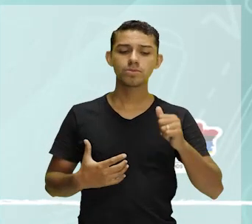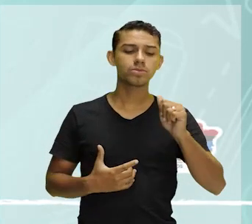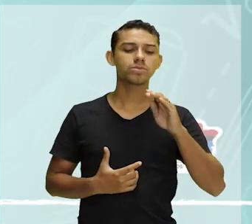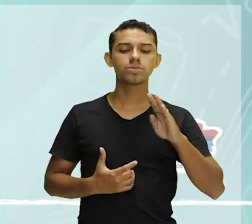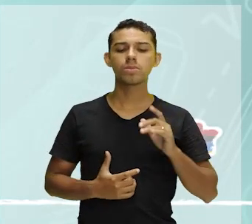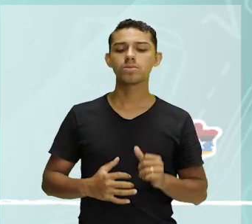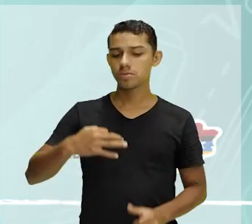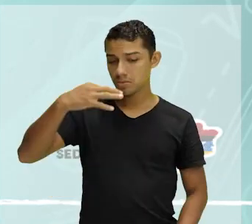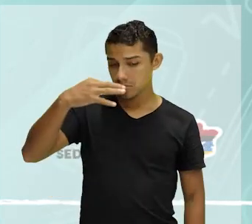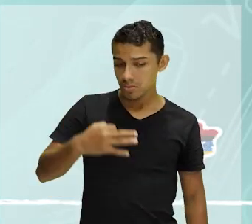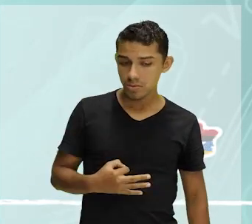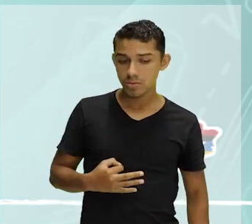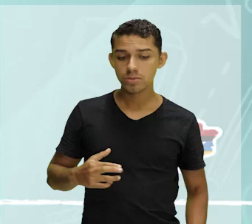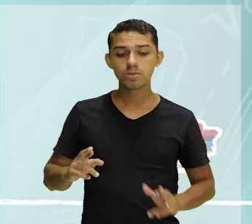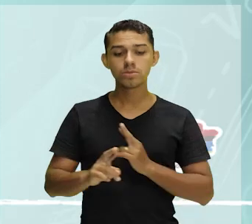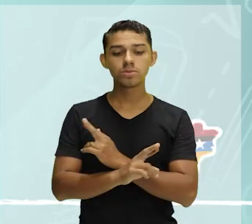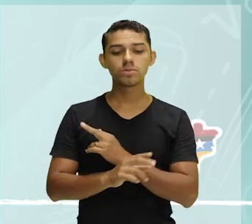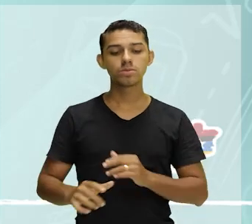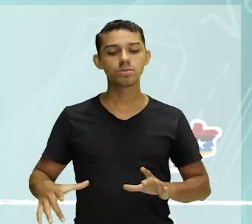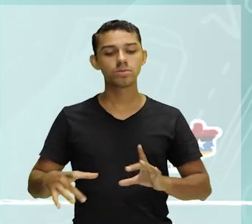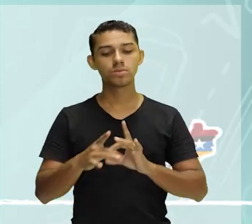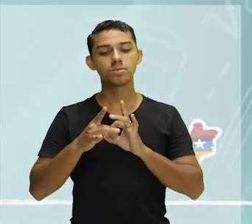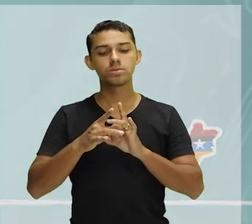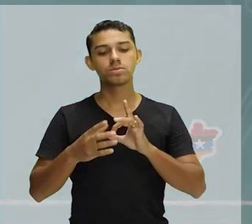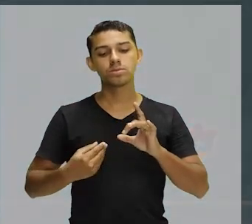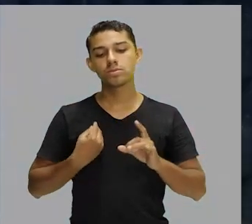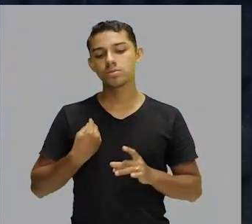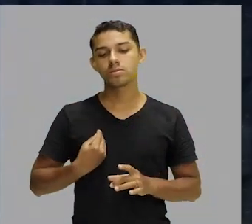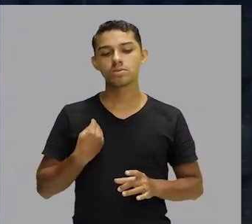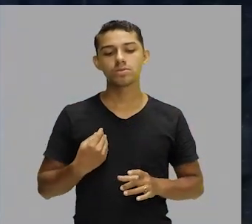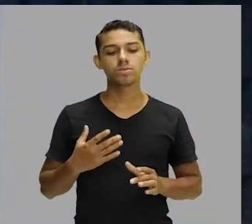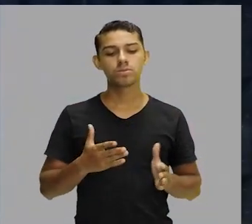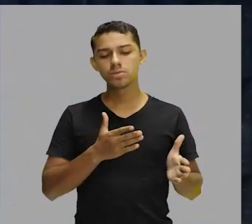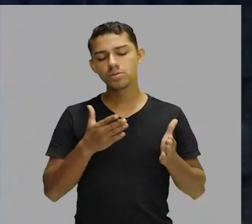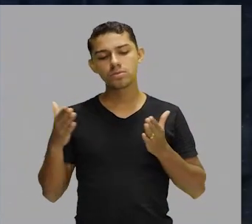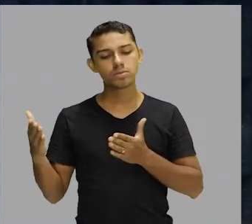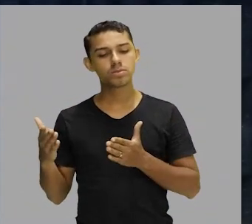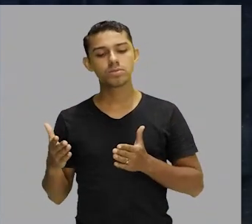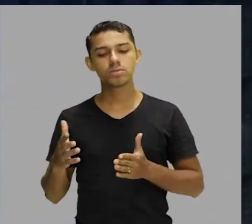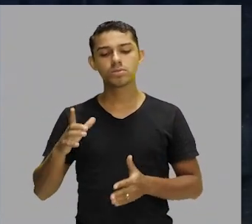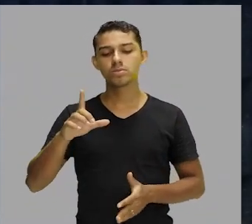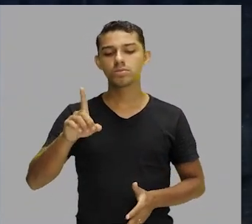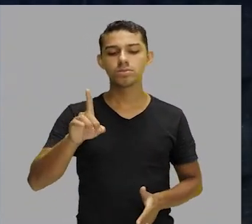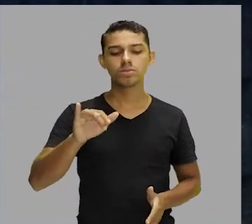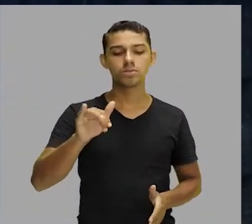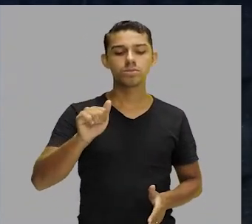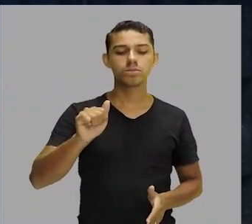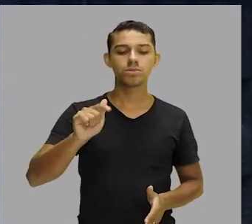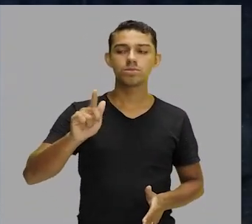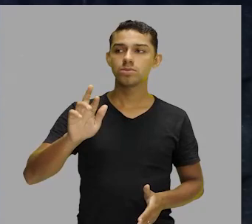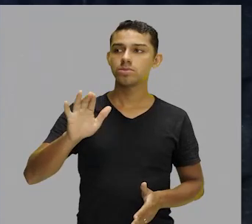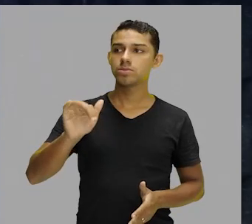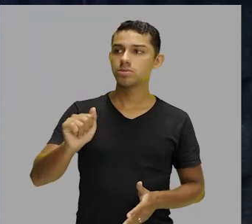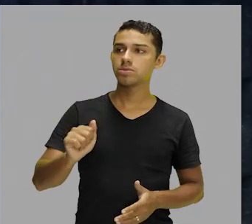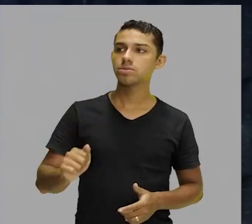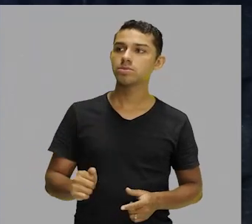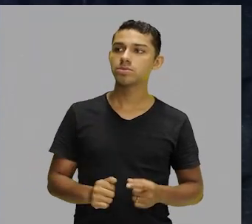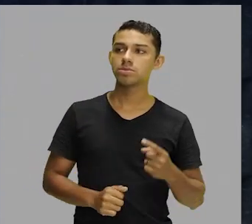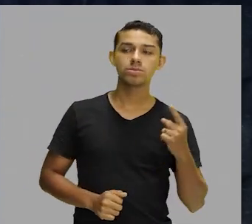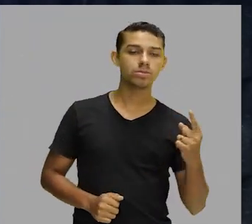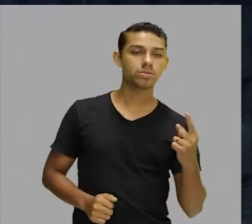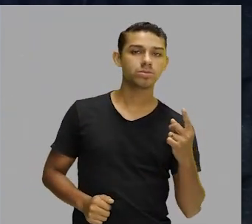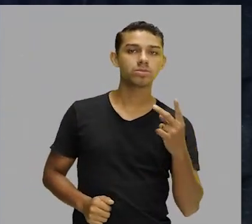estão corretamente relacionados os organismos indicados no diagrama na ordem 1,